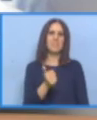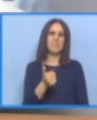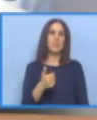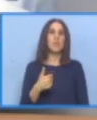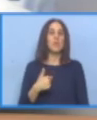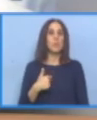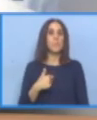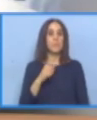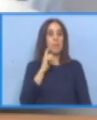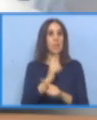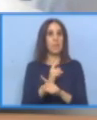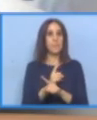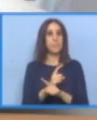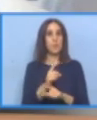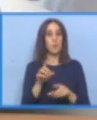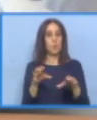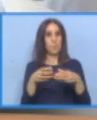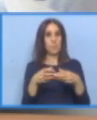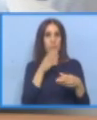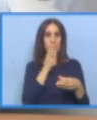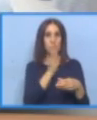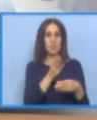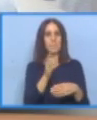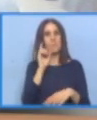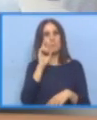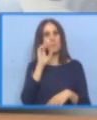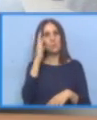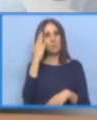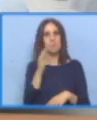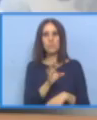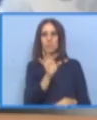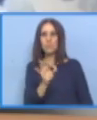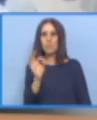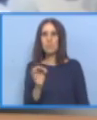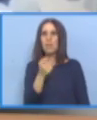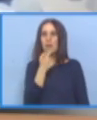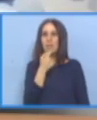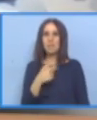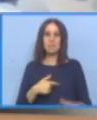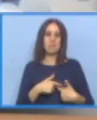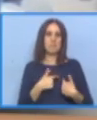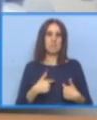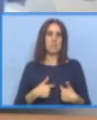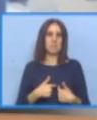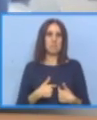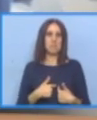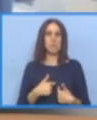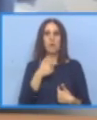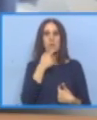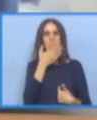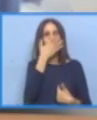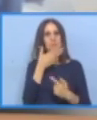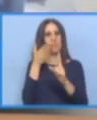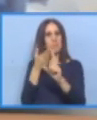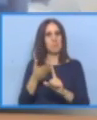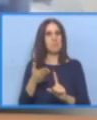Eu, como dizia, em relação ao consistório, é importante que estas escolhas sejam feitas com o coração e com caras concretas